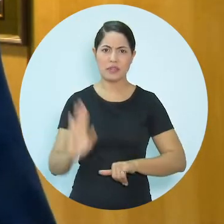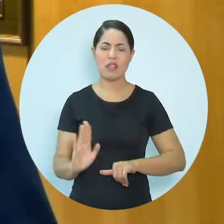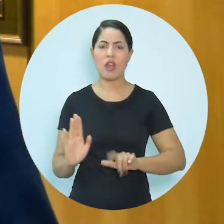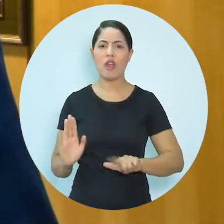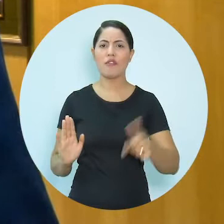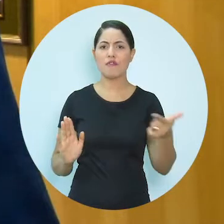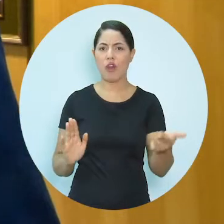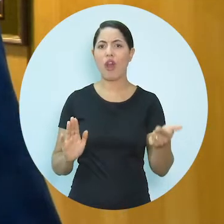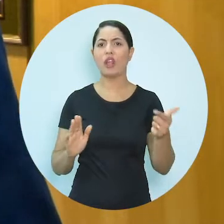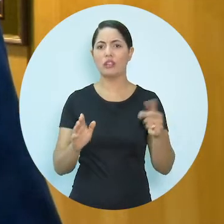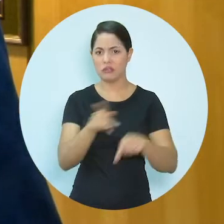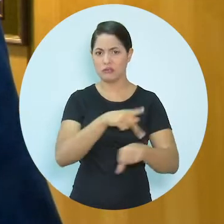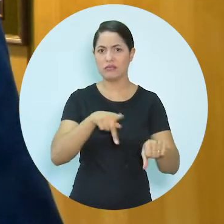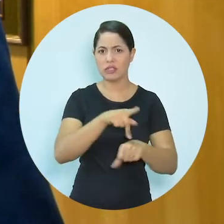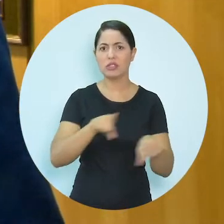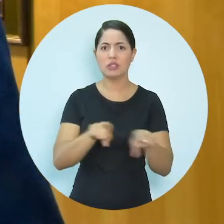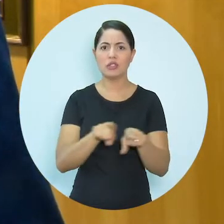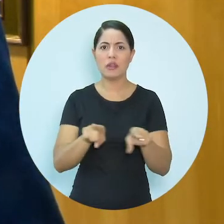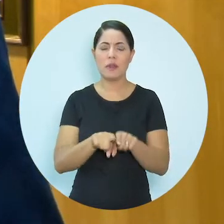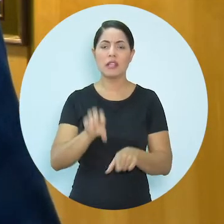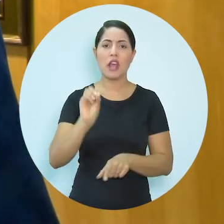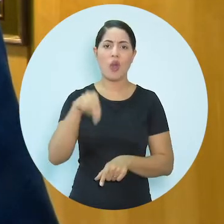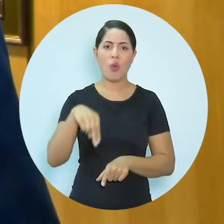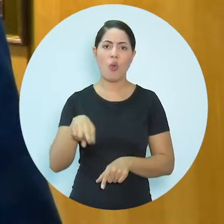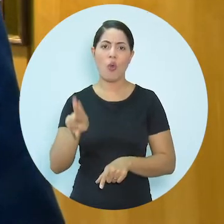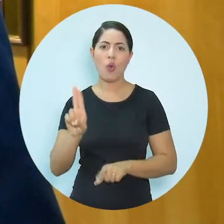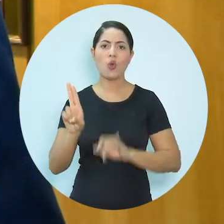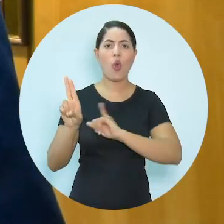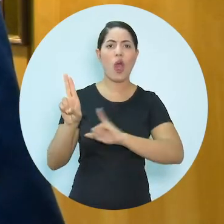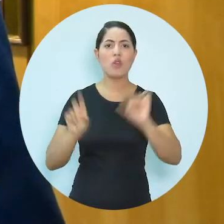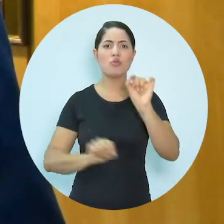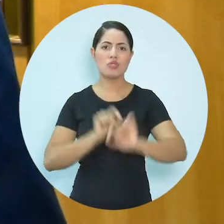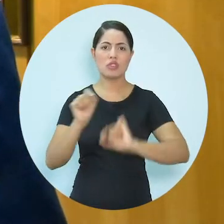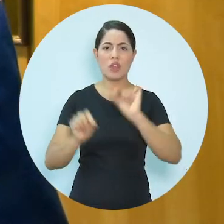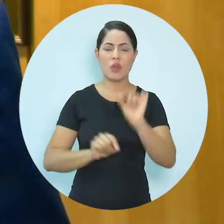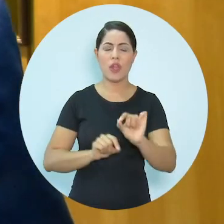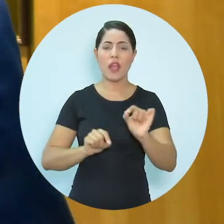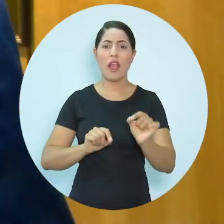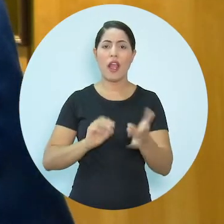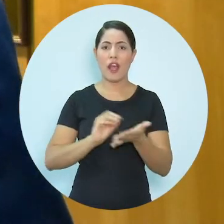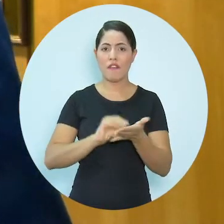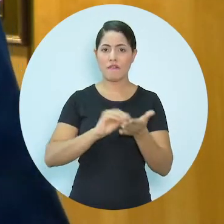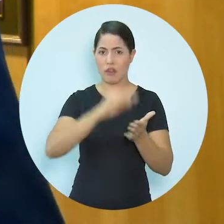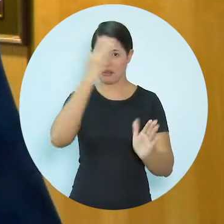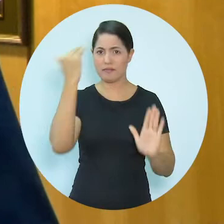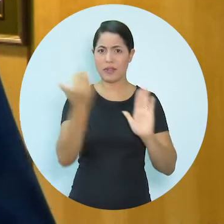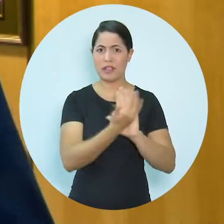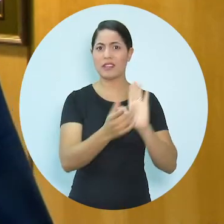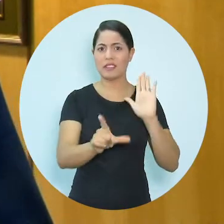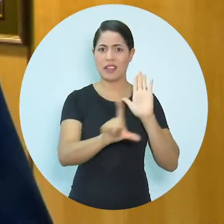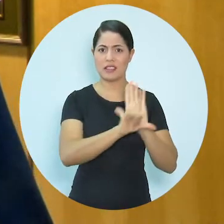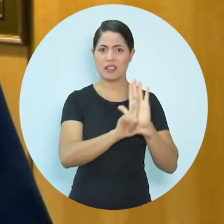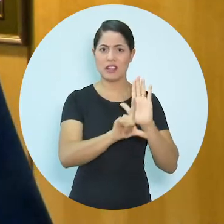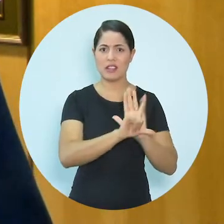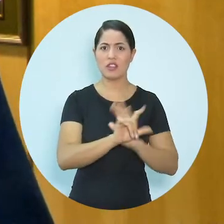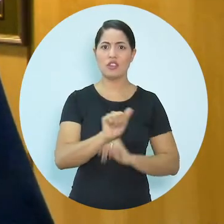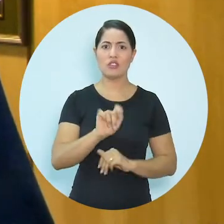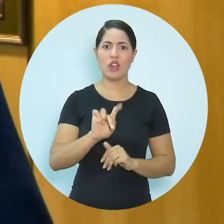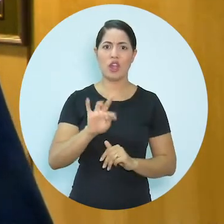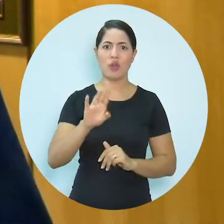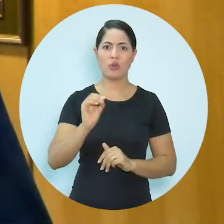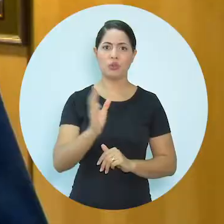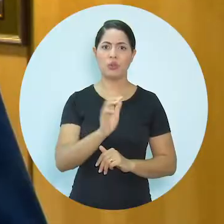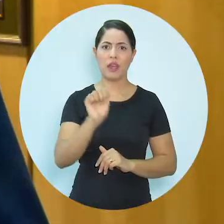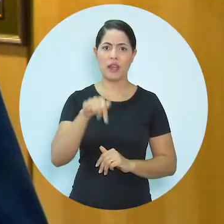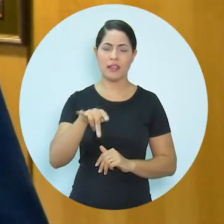da Organização das Nações Unidas, que aponta no sentido da invalidade das leis de